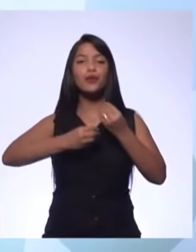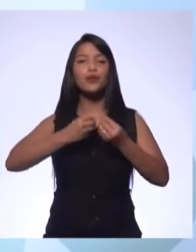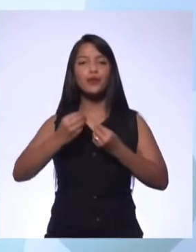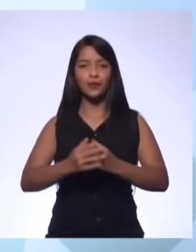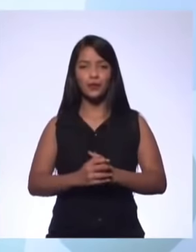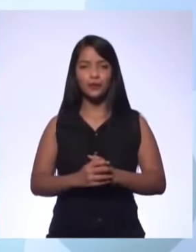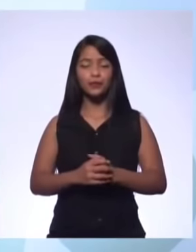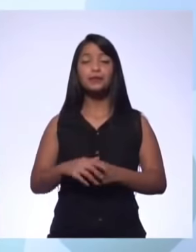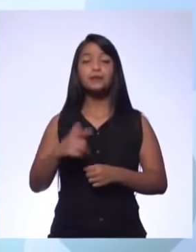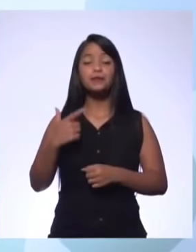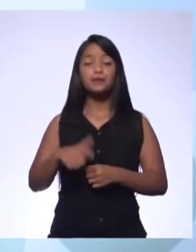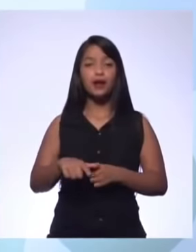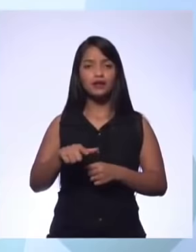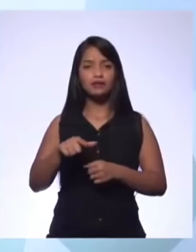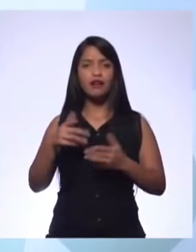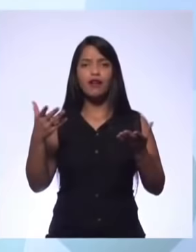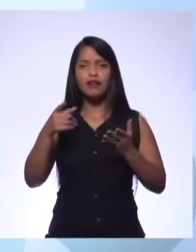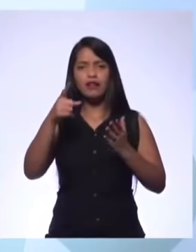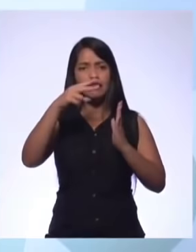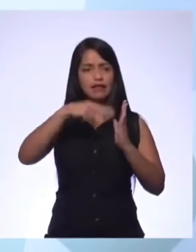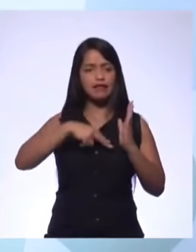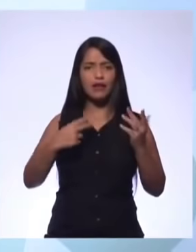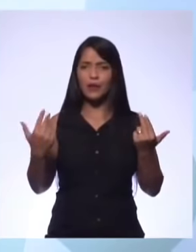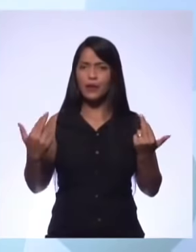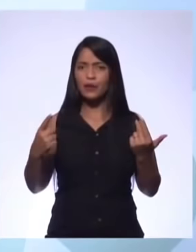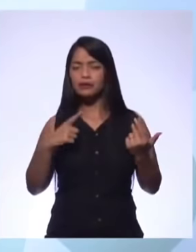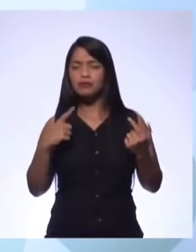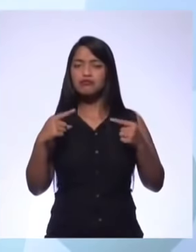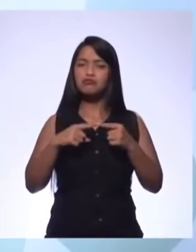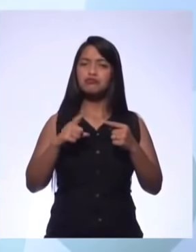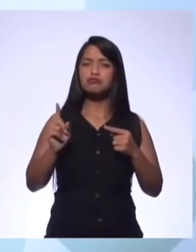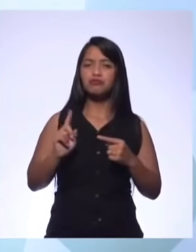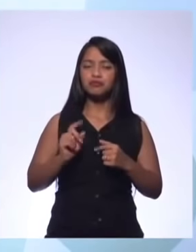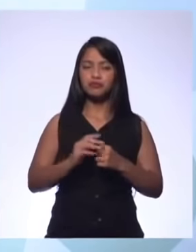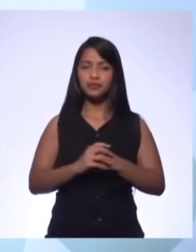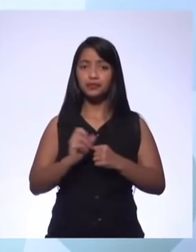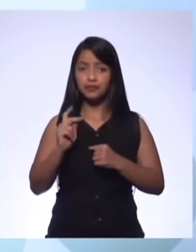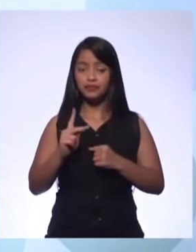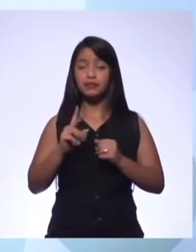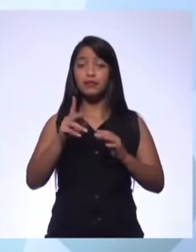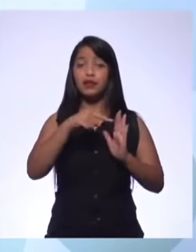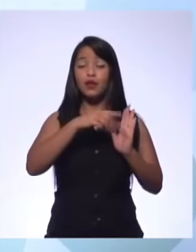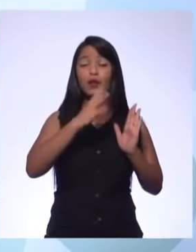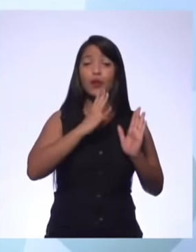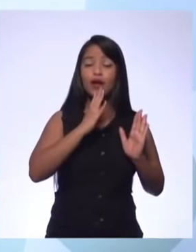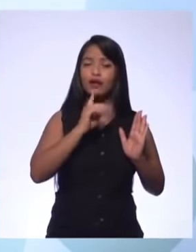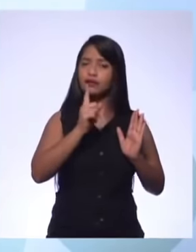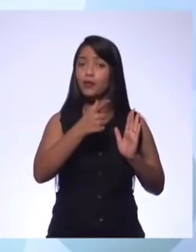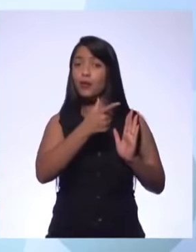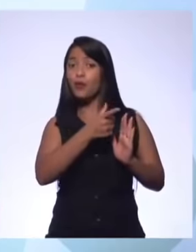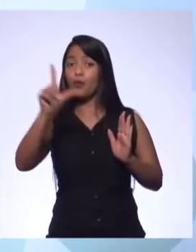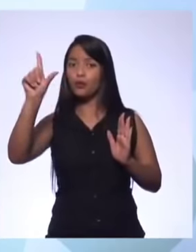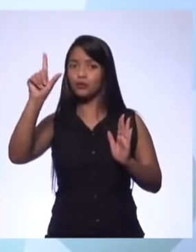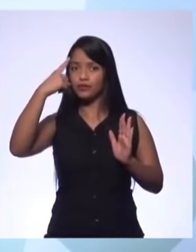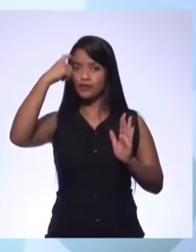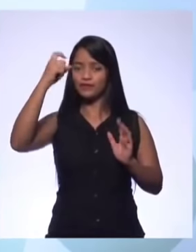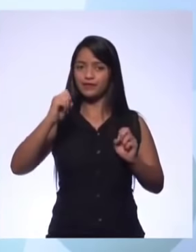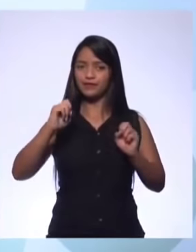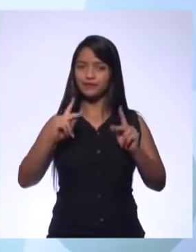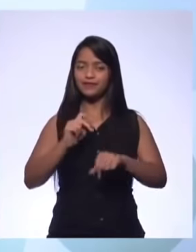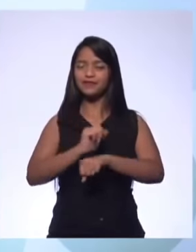se essa hipótese se concretizou aqui ou se teve alguma coisa a ver, tá bom? Sem ser o final que você já sabia, certo? Sem ser a Maria Gula.